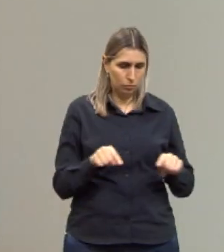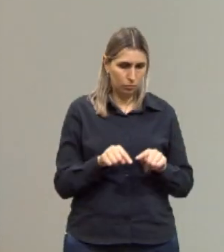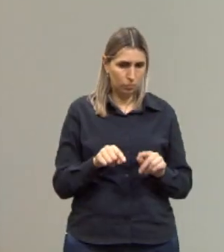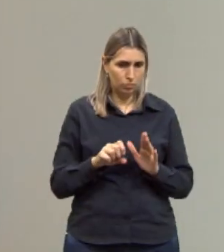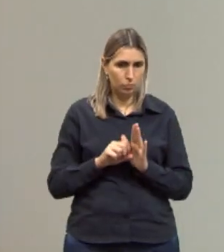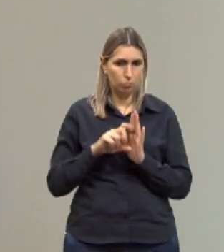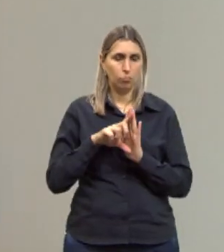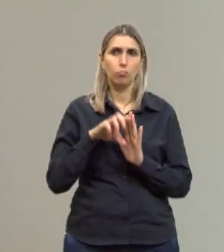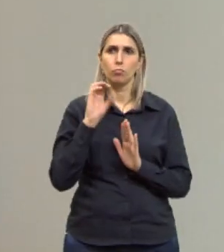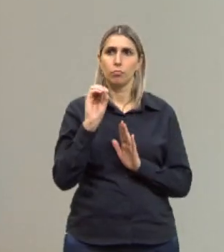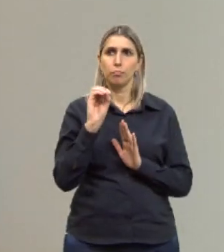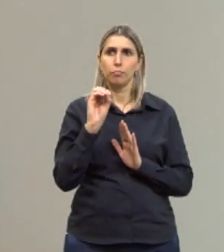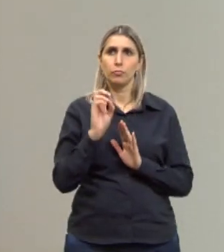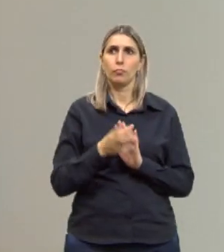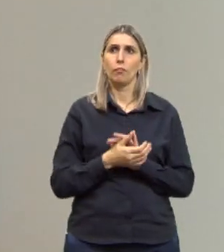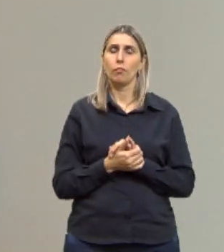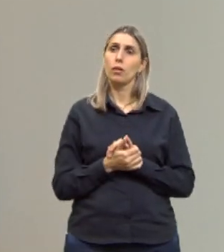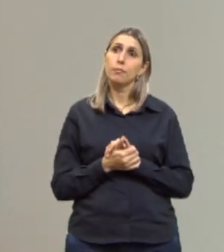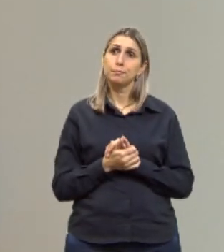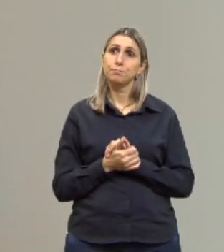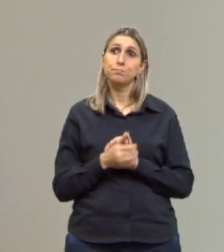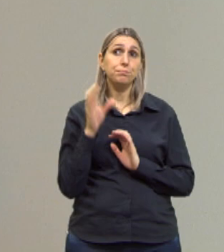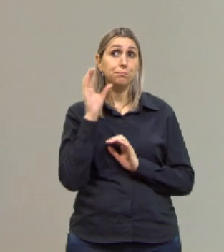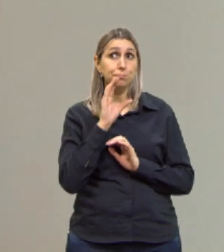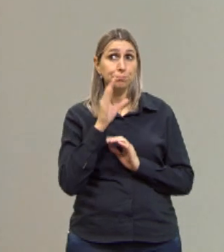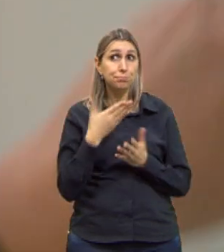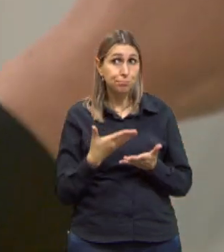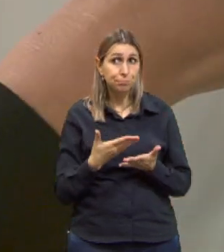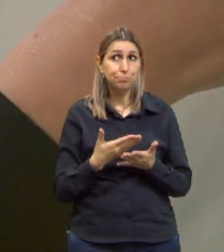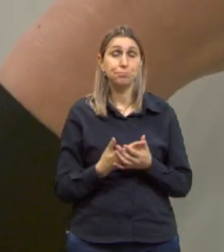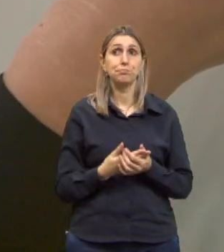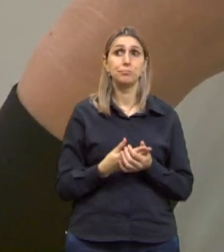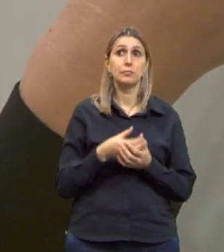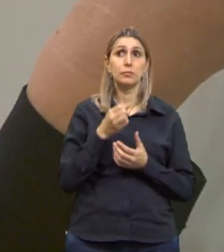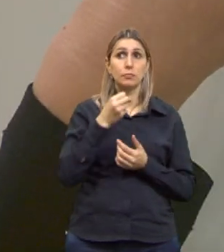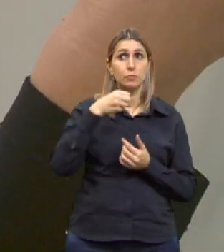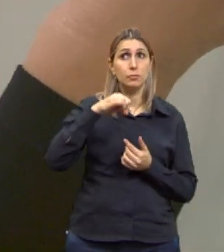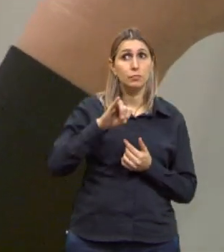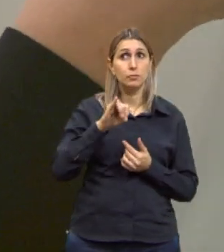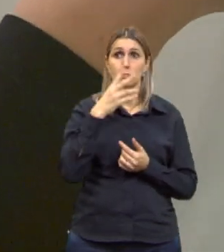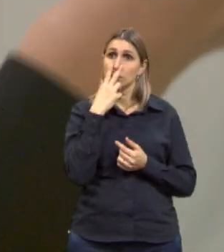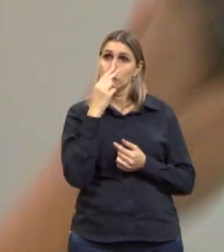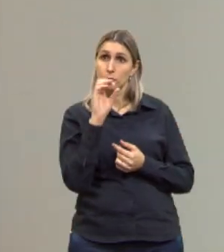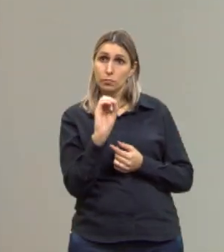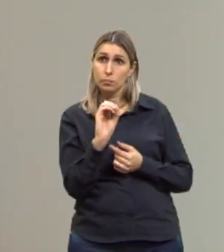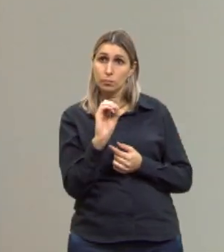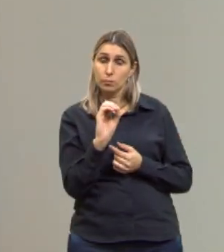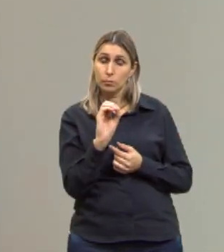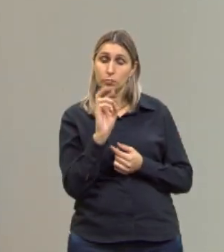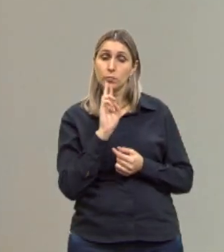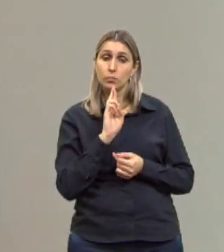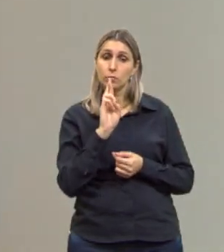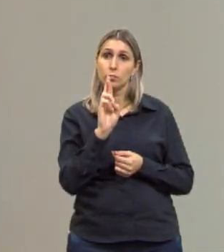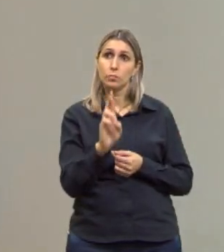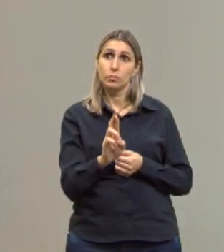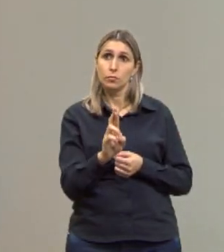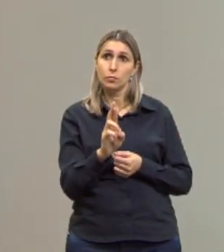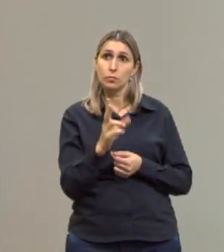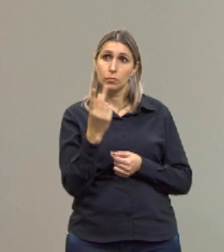zero. Só para a gente, rapidinho. Se for igual a zero, as raízes